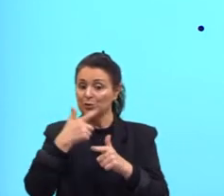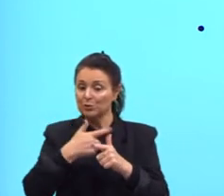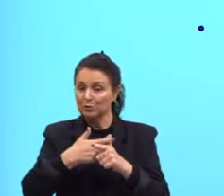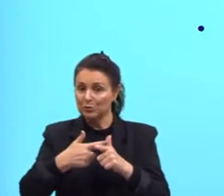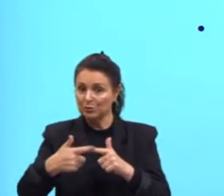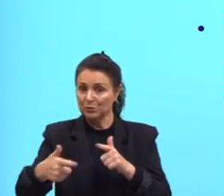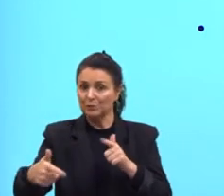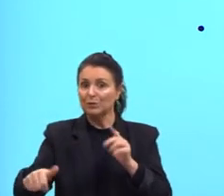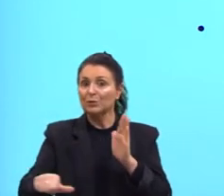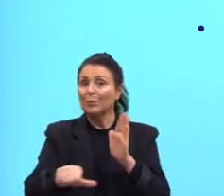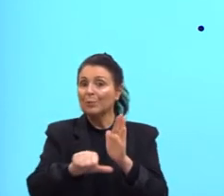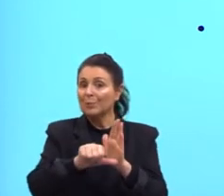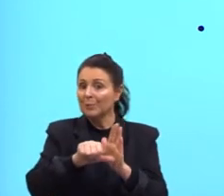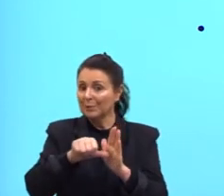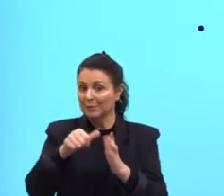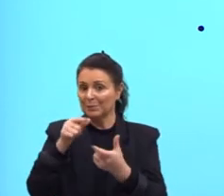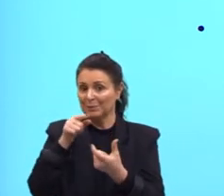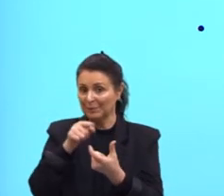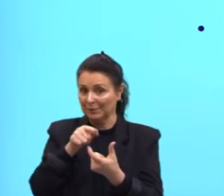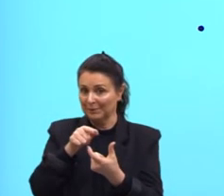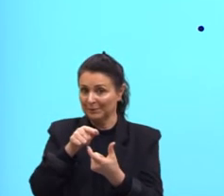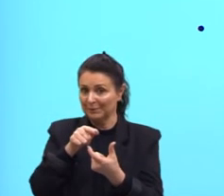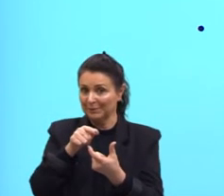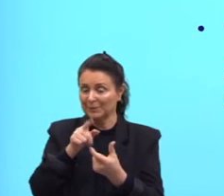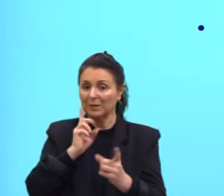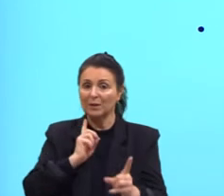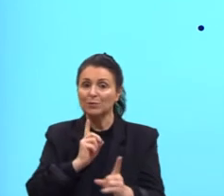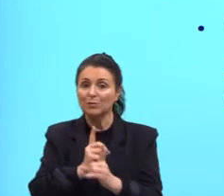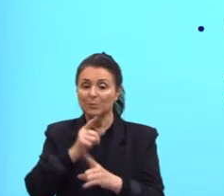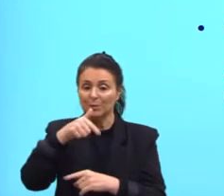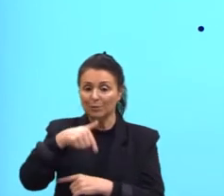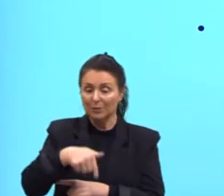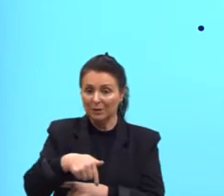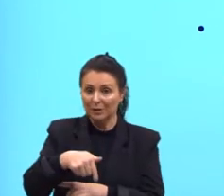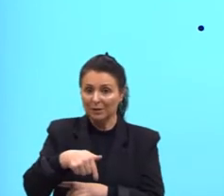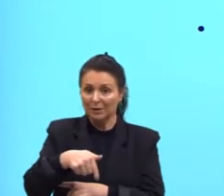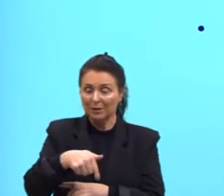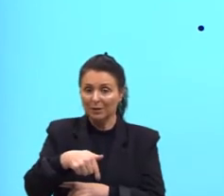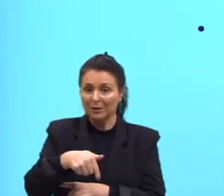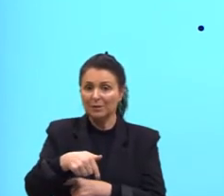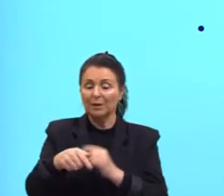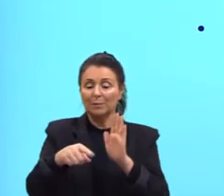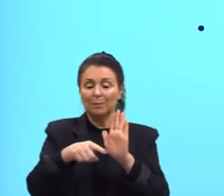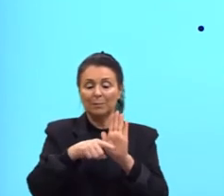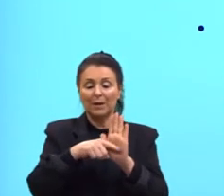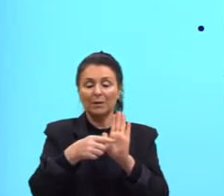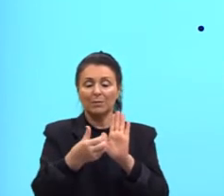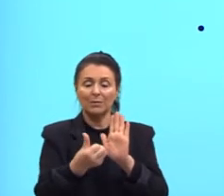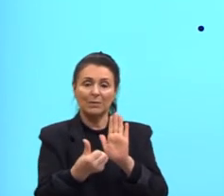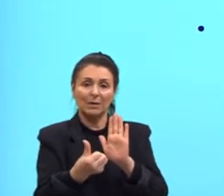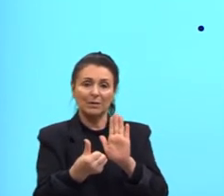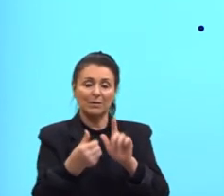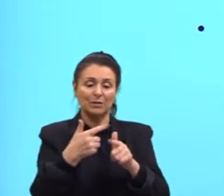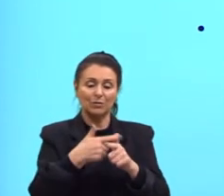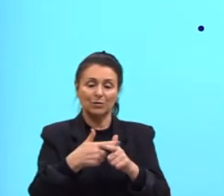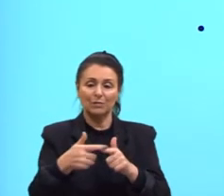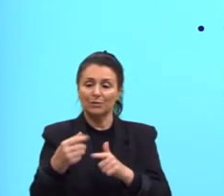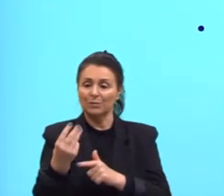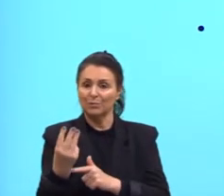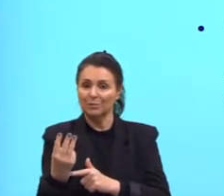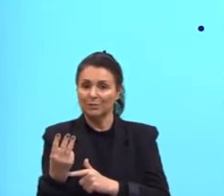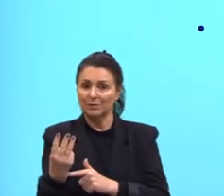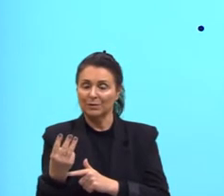dividido pelo primeiro então se eu quero descobrir a razão eu posso pegar - 6 / 3